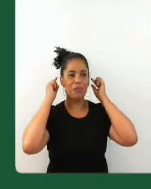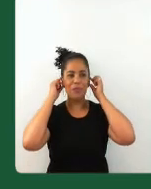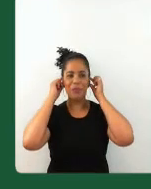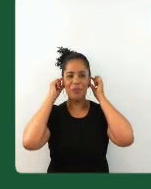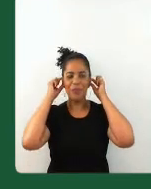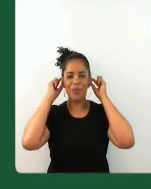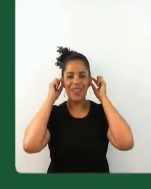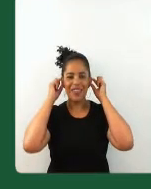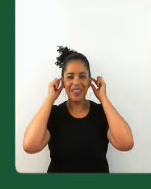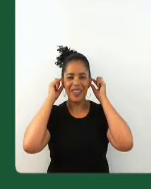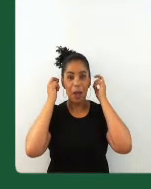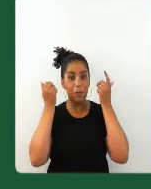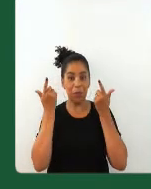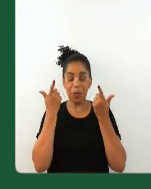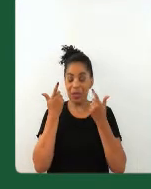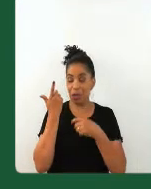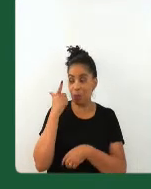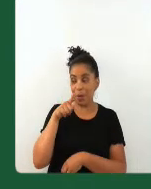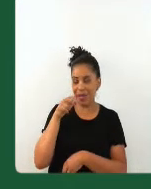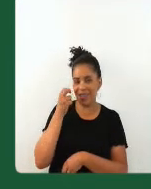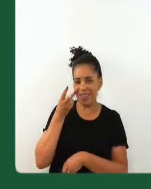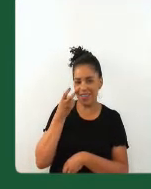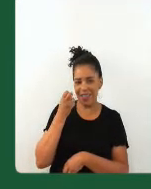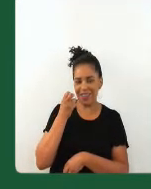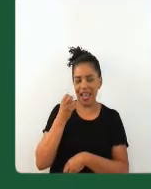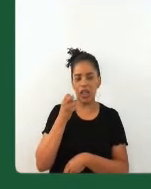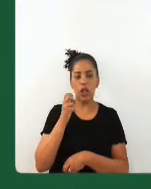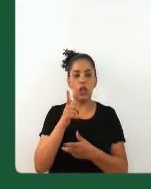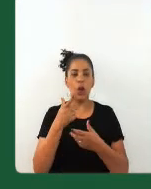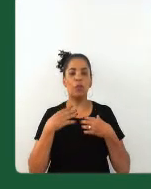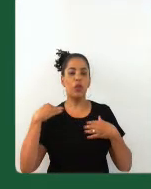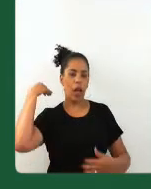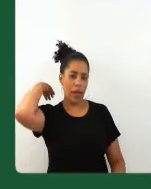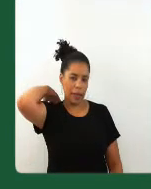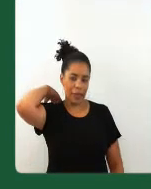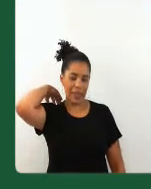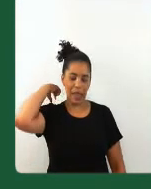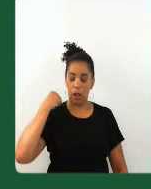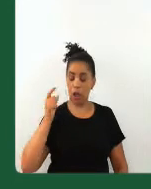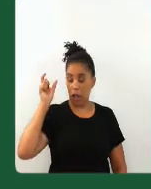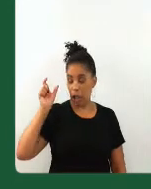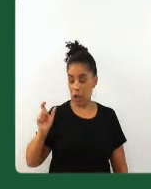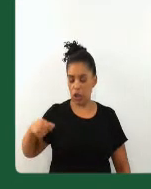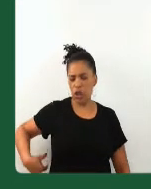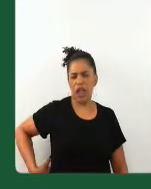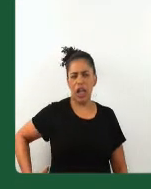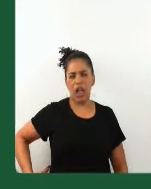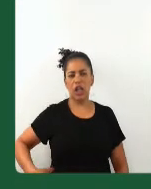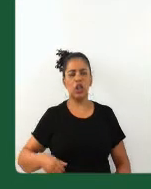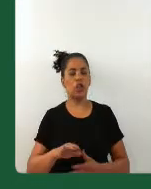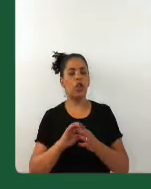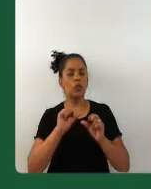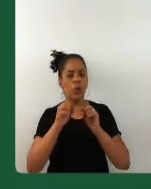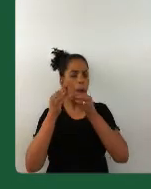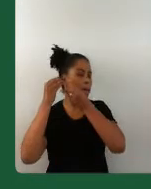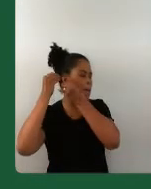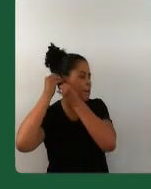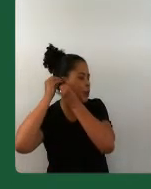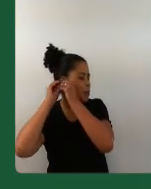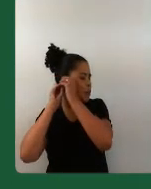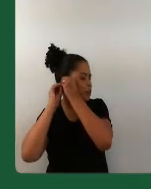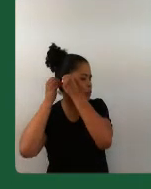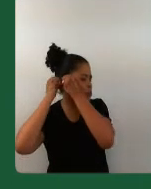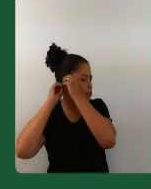duas orelhas reconstruídas a partir de cartilagem da costela, num bom posicionamento, e a